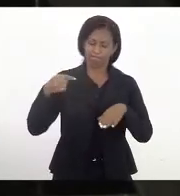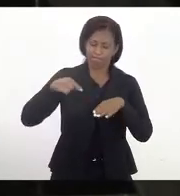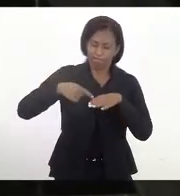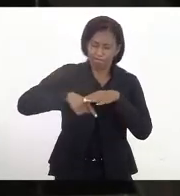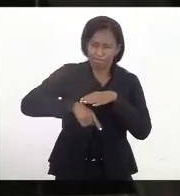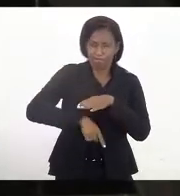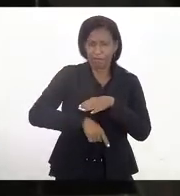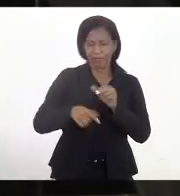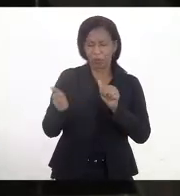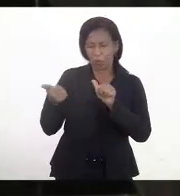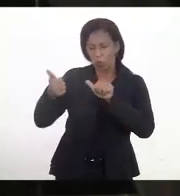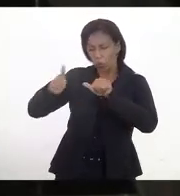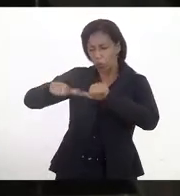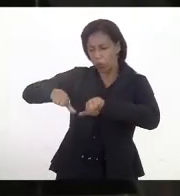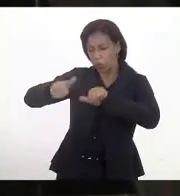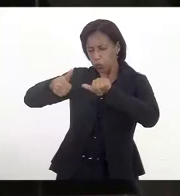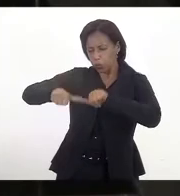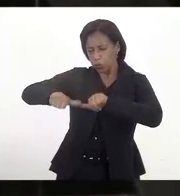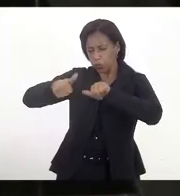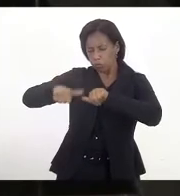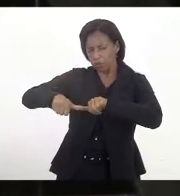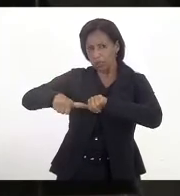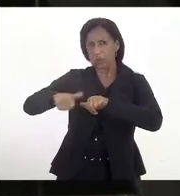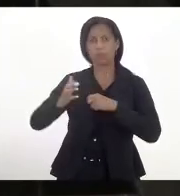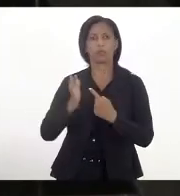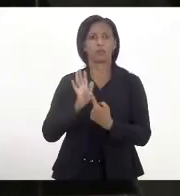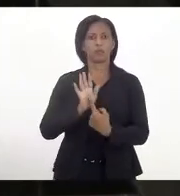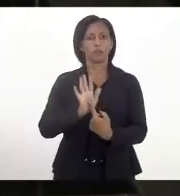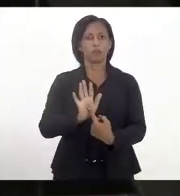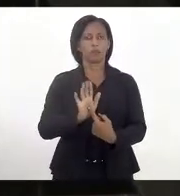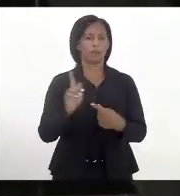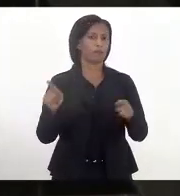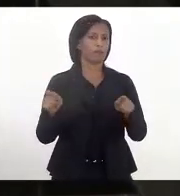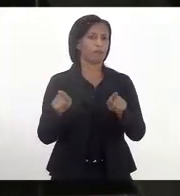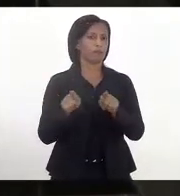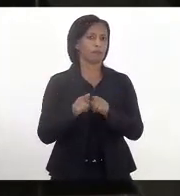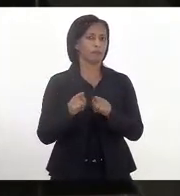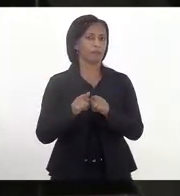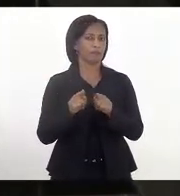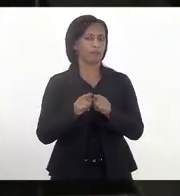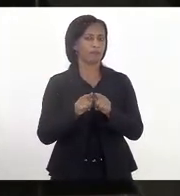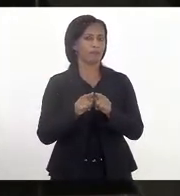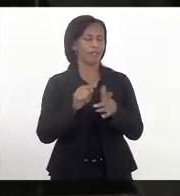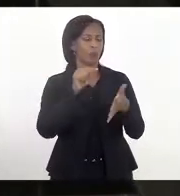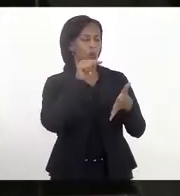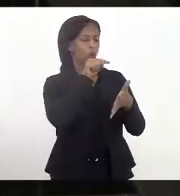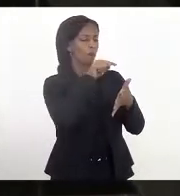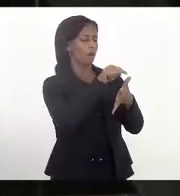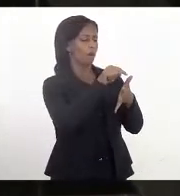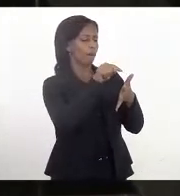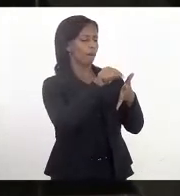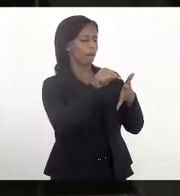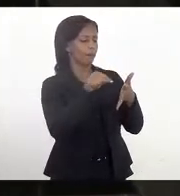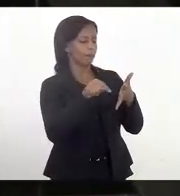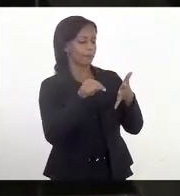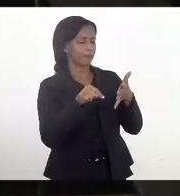e apresentar aqui também algumas contradições